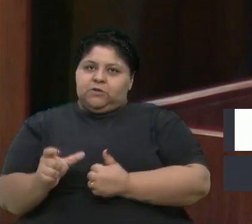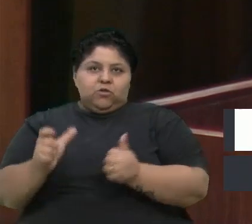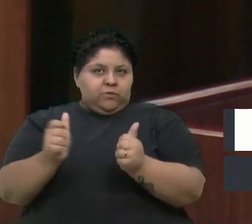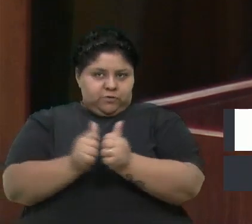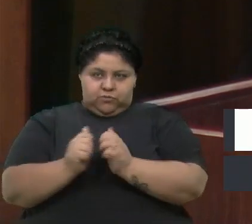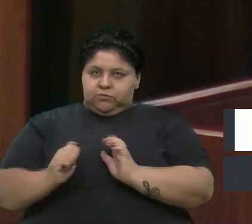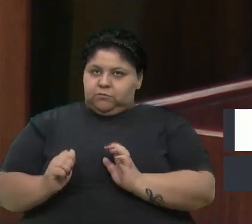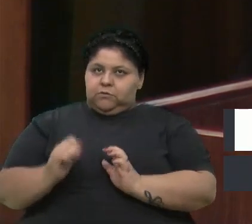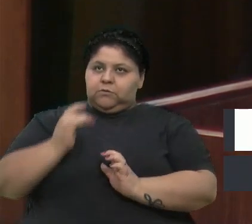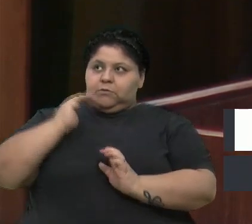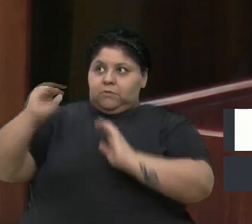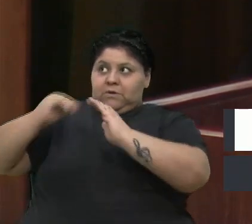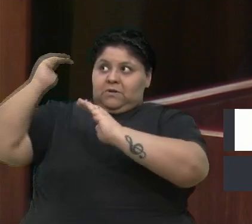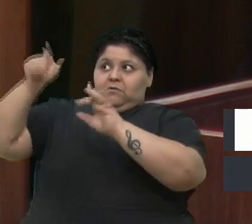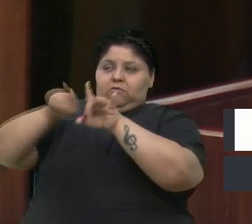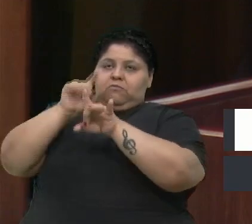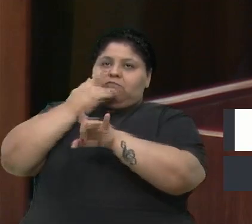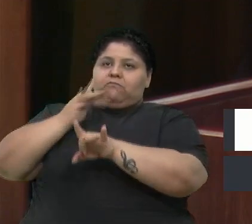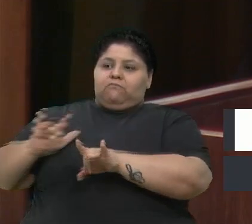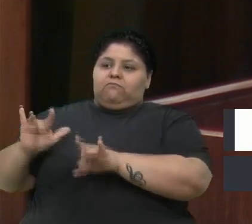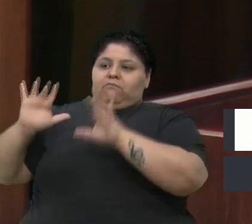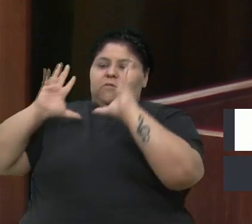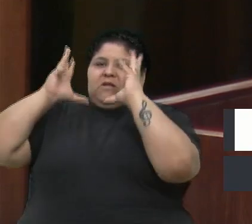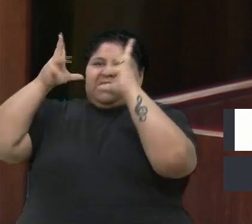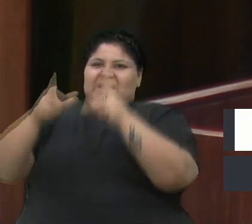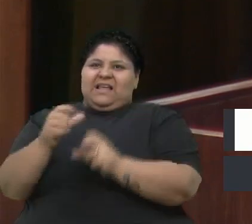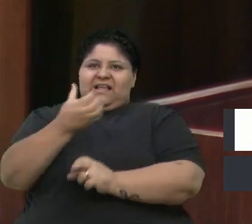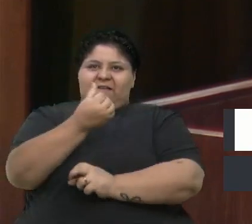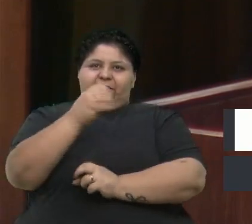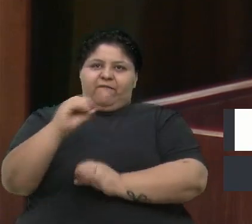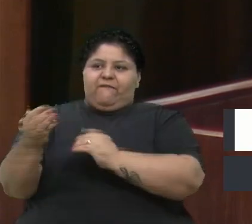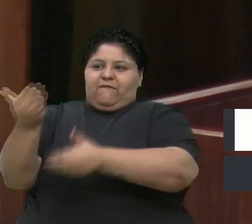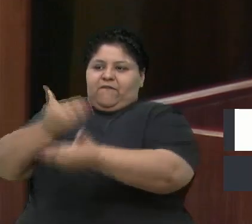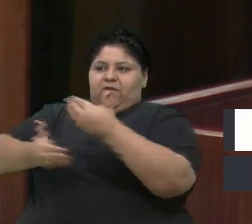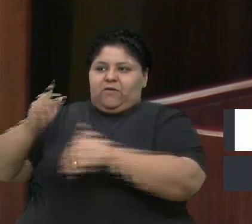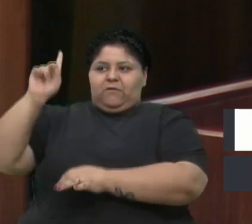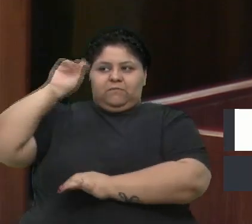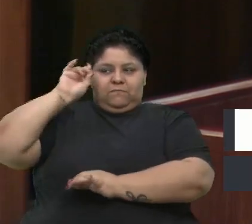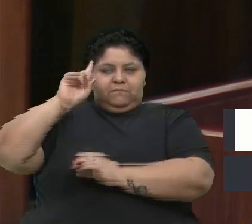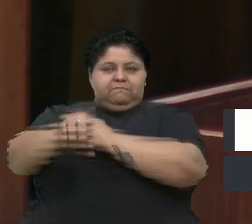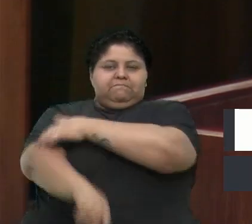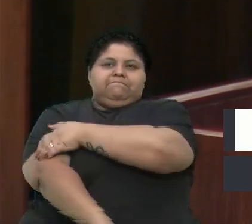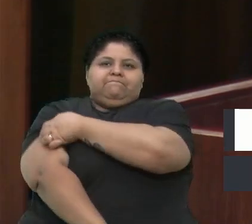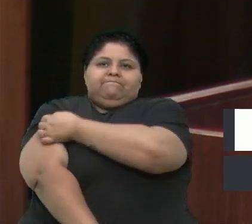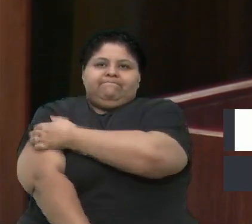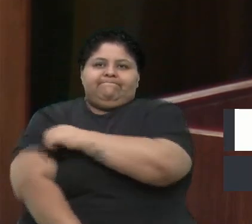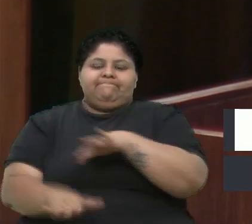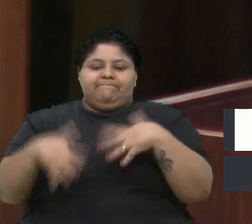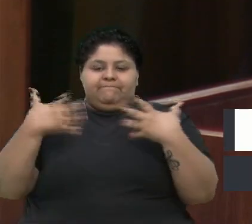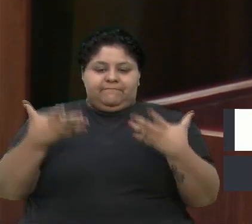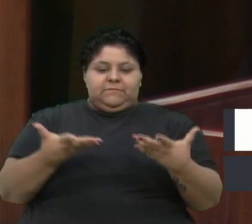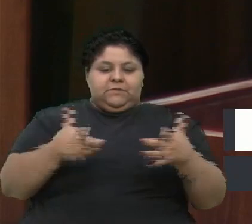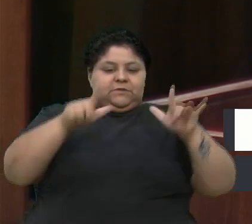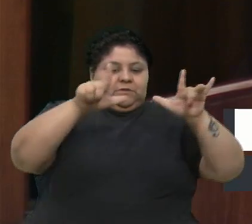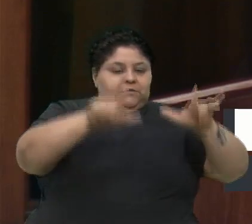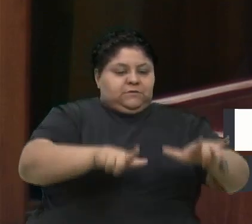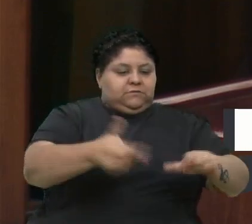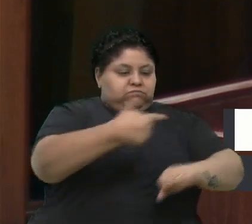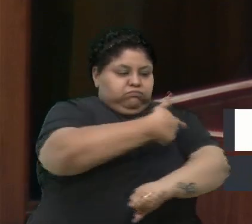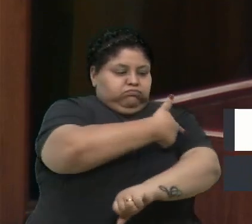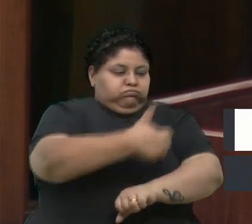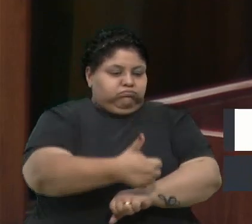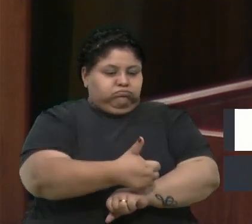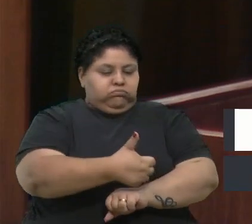crianças, totalizando cerca de 60 atendimentos diários. Além das salas de aplicação, planejadas para atender